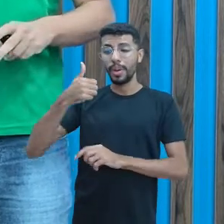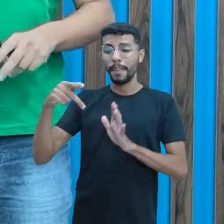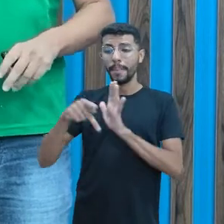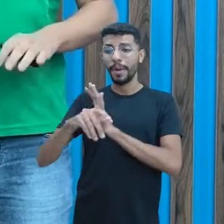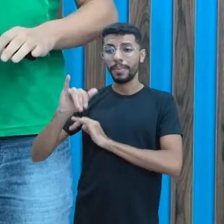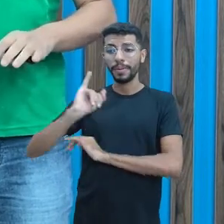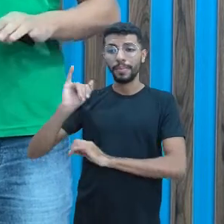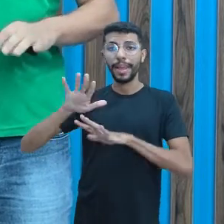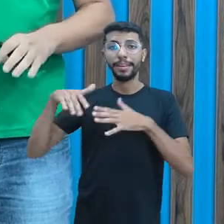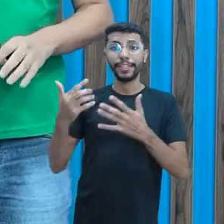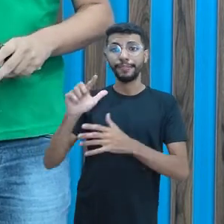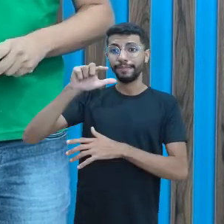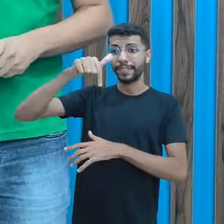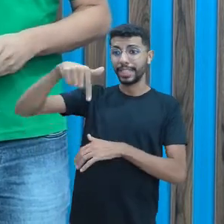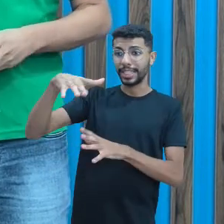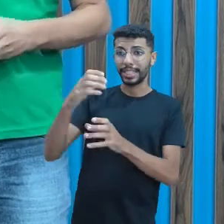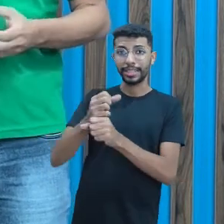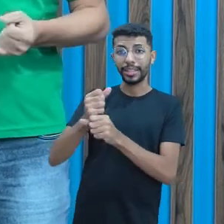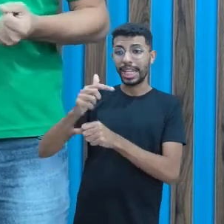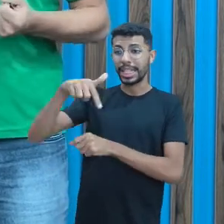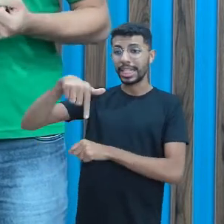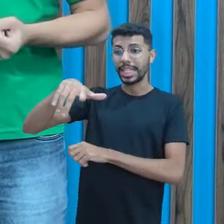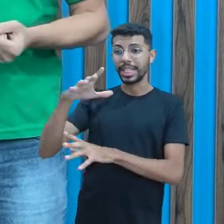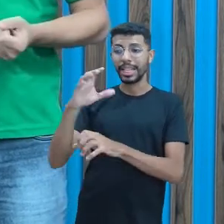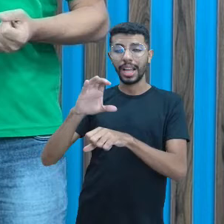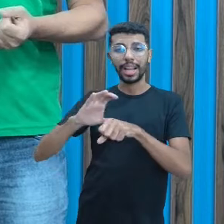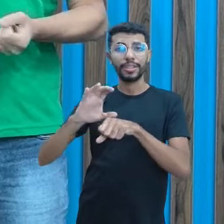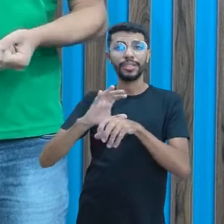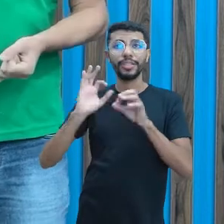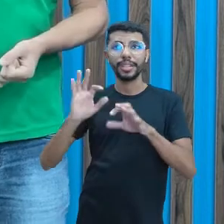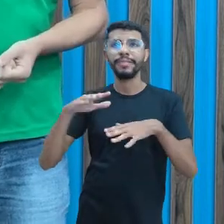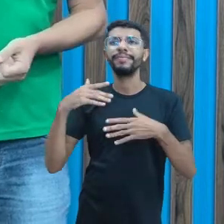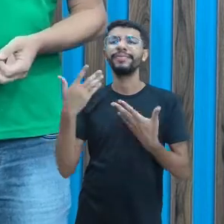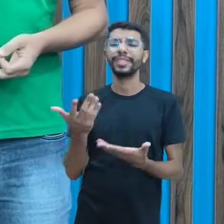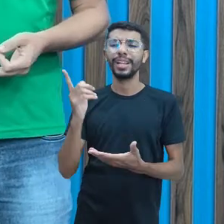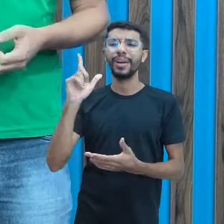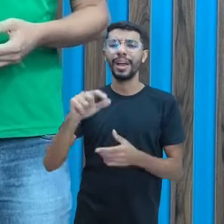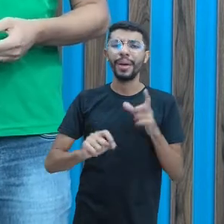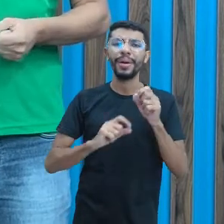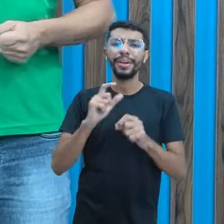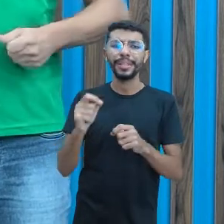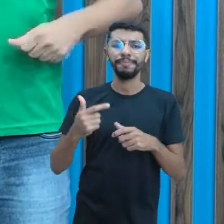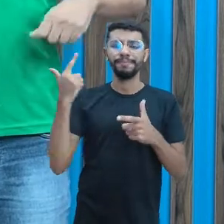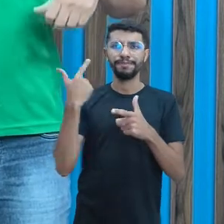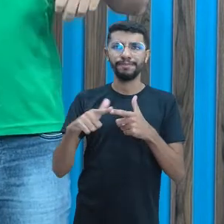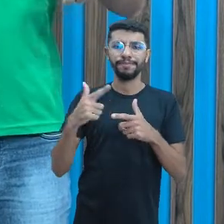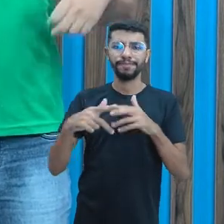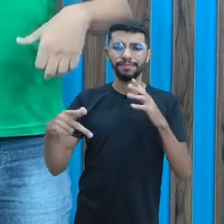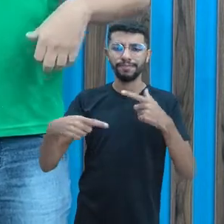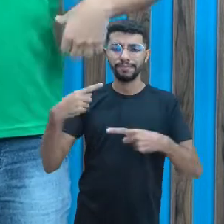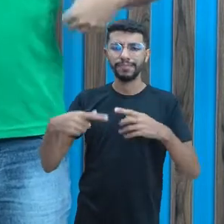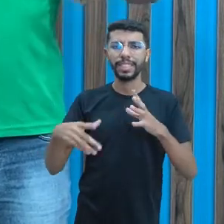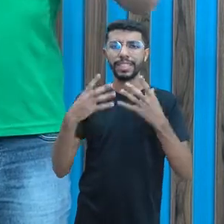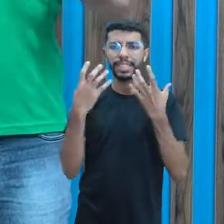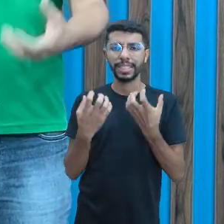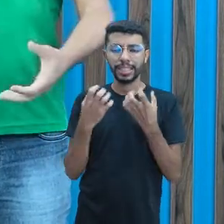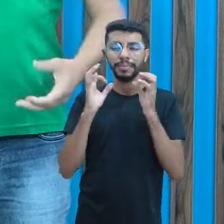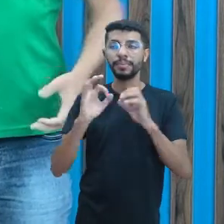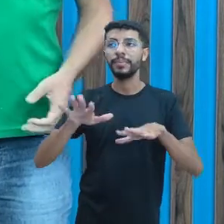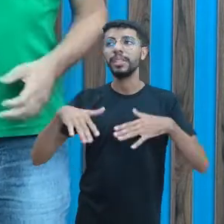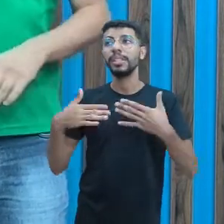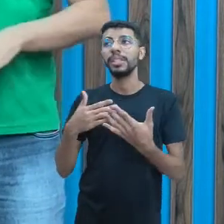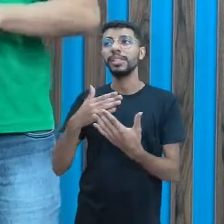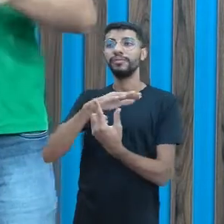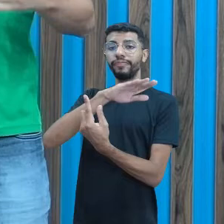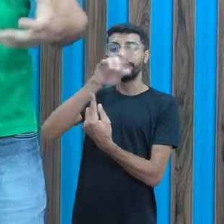é realmente uma história um tanto complicada, né? Marcada pelo autoritarismo, por essa instabilidade, tá certo? E aí o que vai resultar,